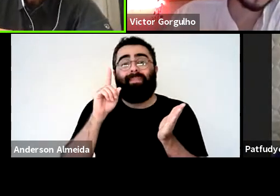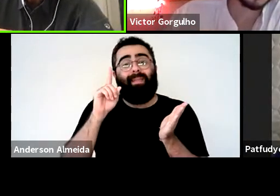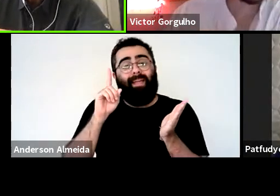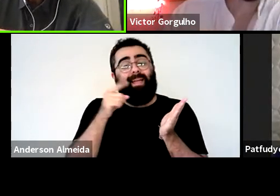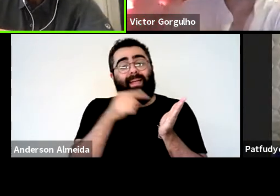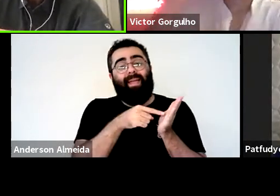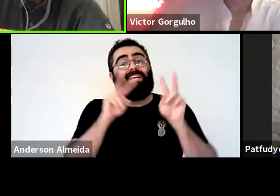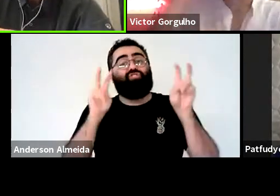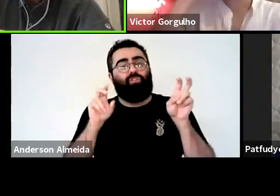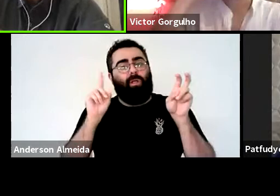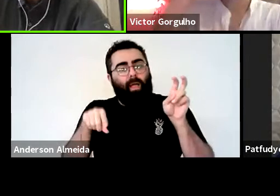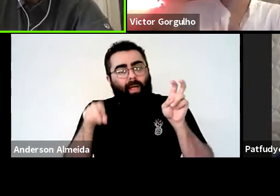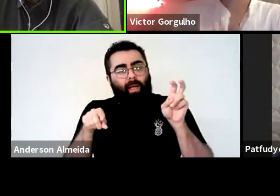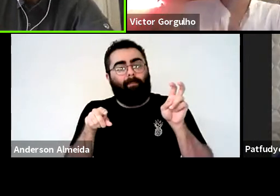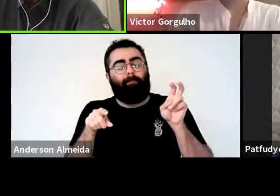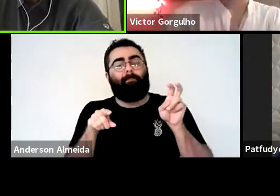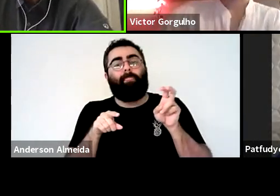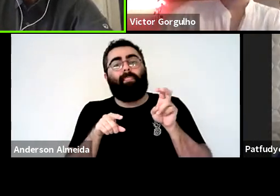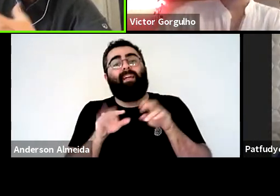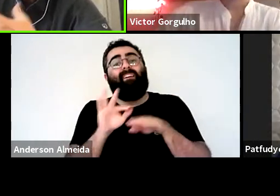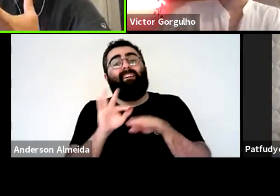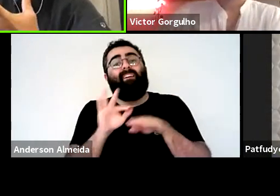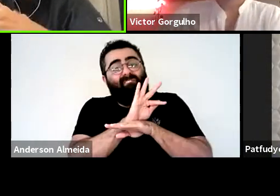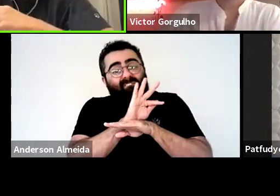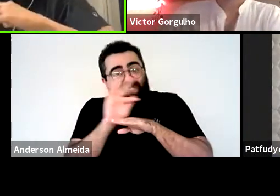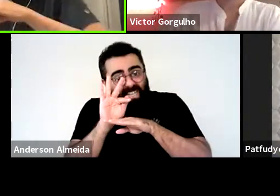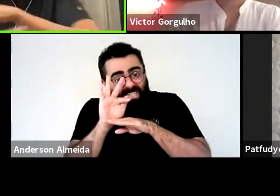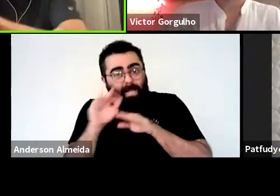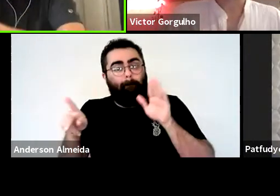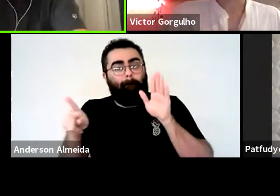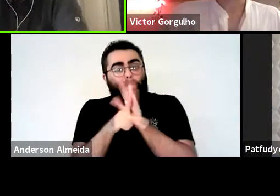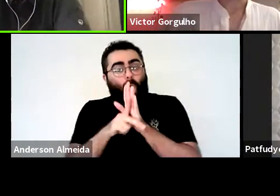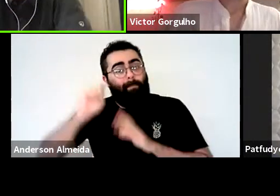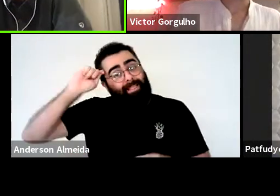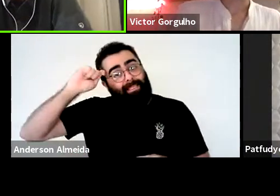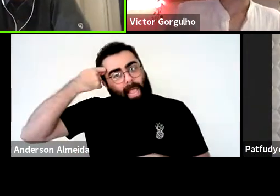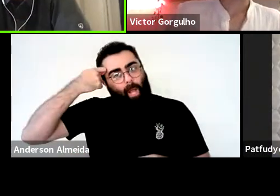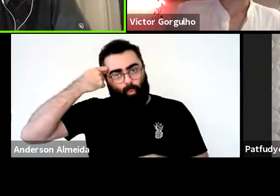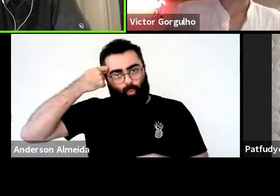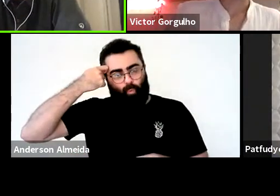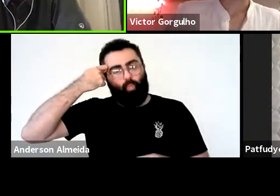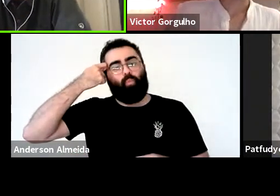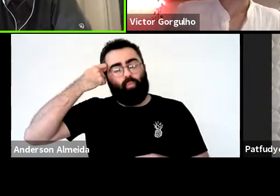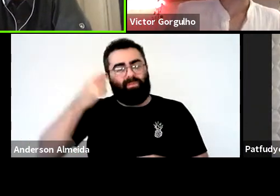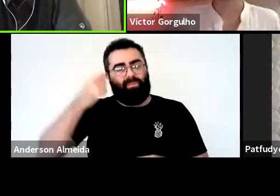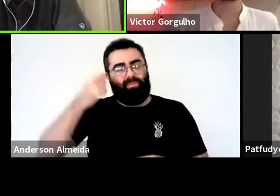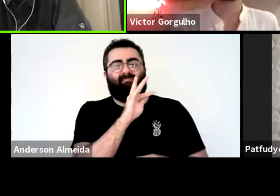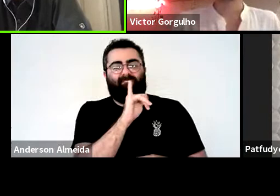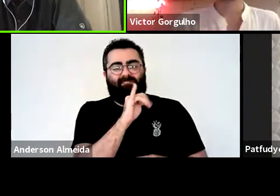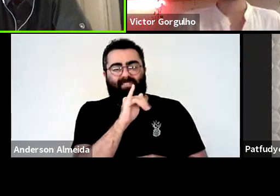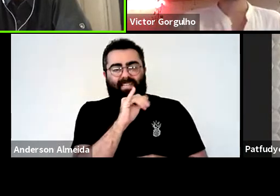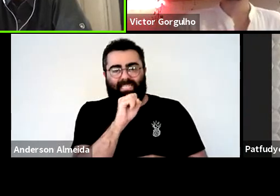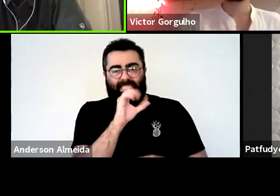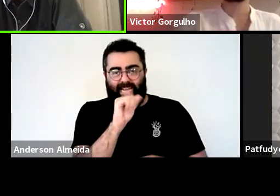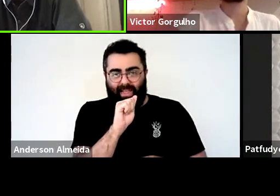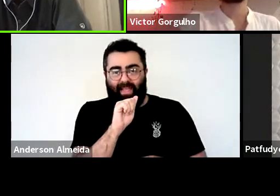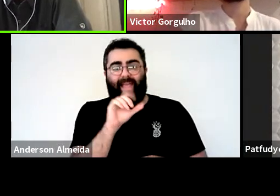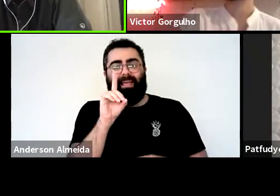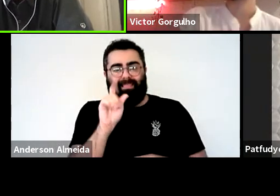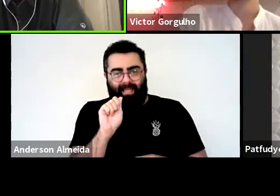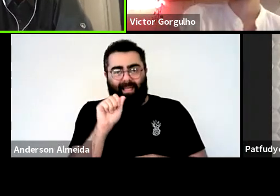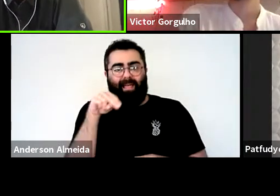A física da negritude, ou da pretitude, dependendo do como vocês preferirem traduzir. The Physics of